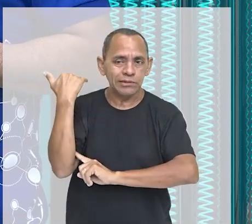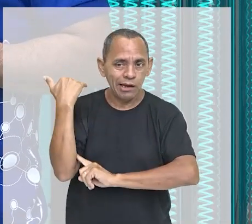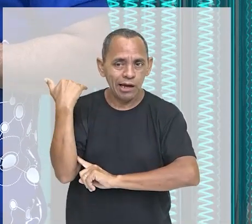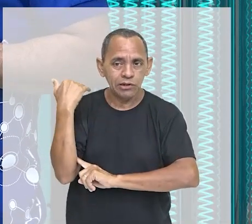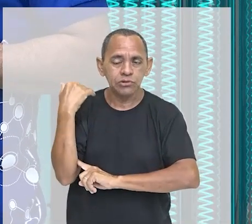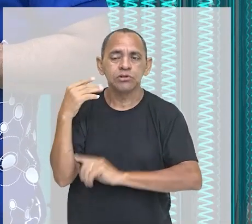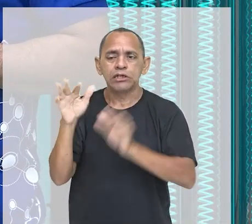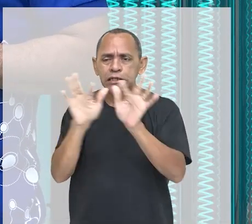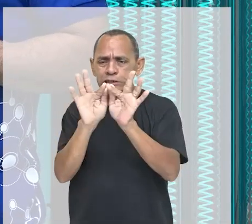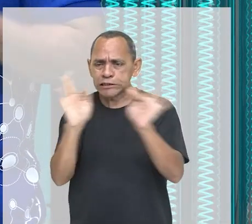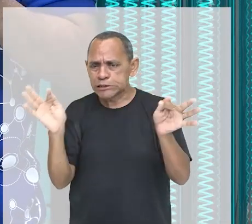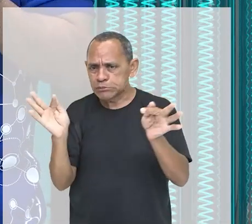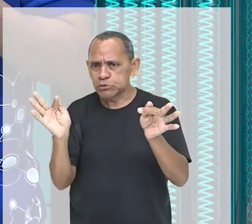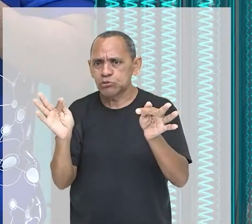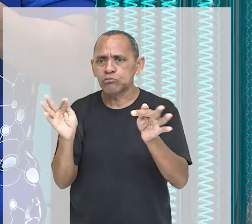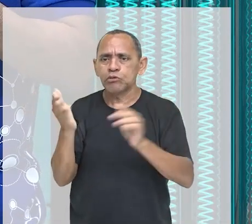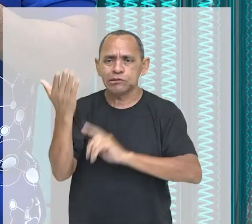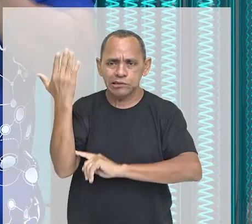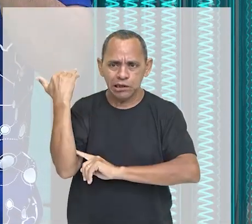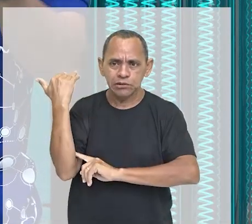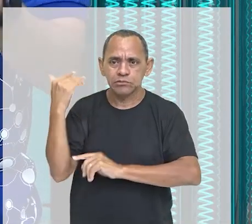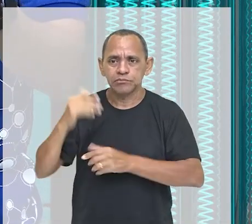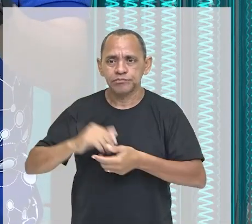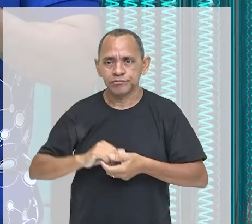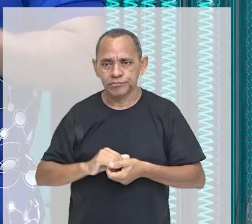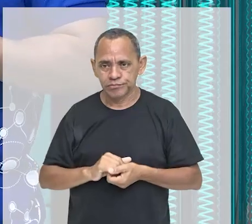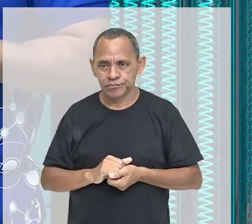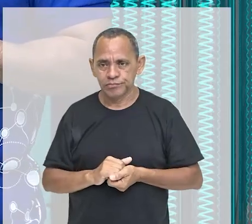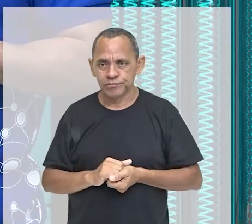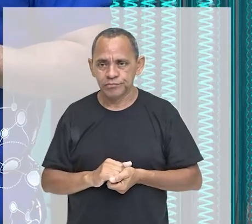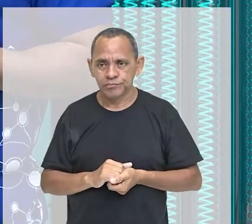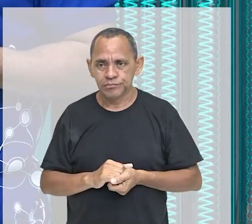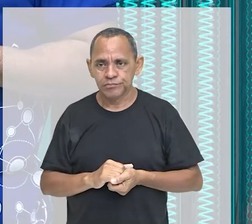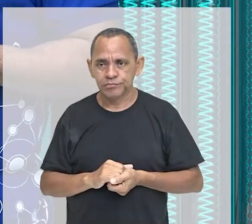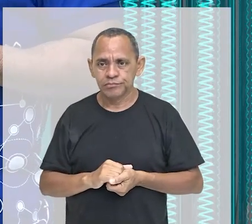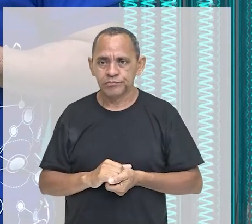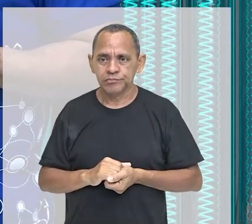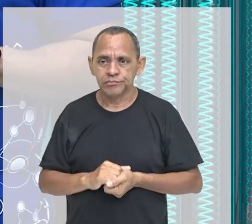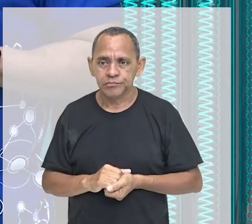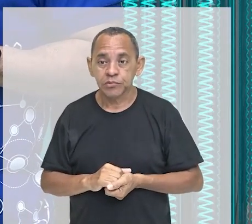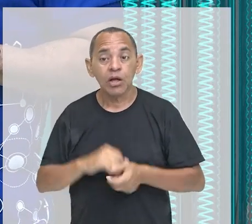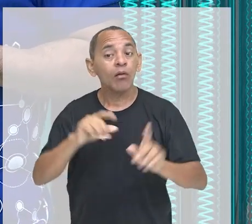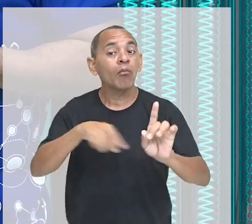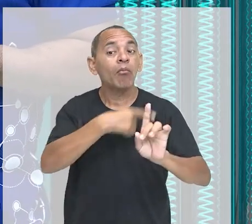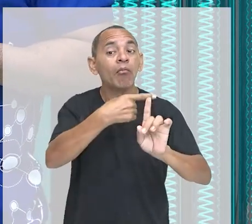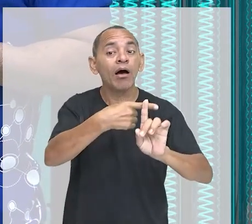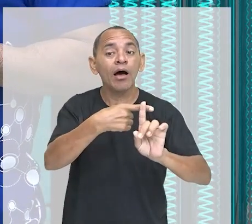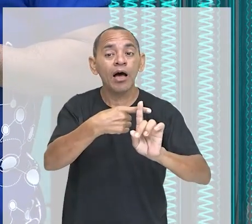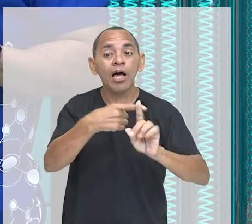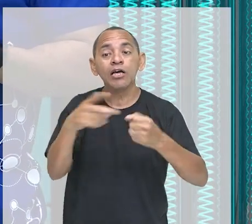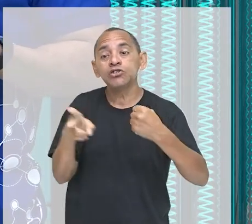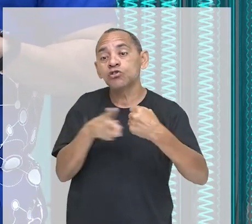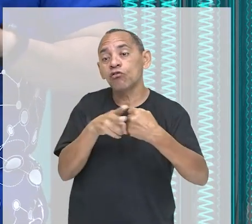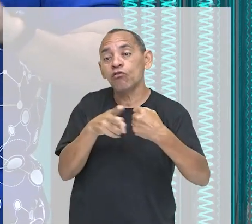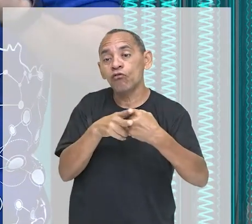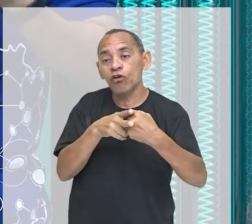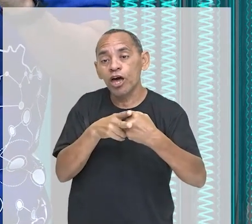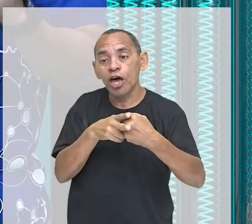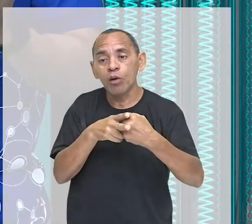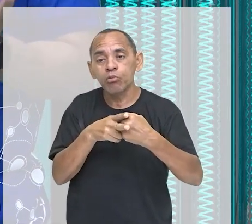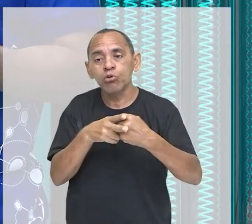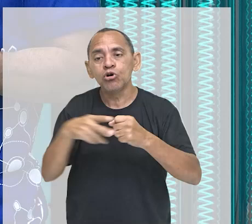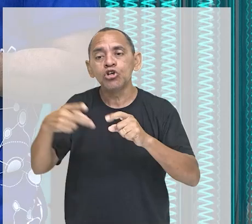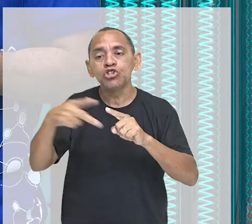essa oração aqui vai estar no simple past, a primeira oração, que é a condicional, vai estar no simple past, mais um verbo modal. Aqui a